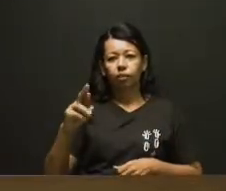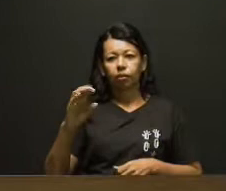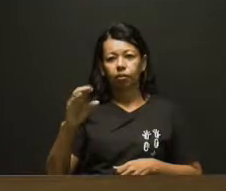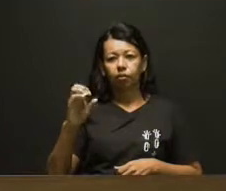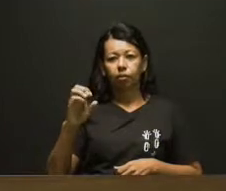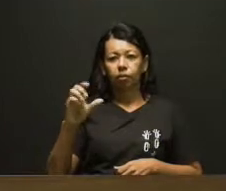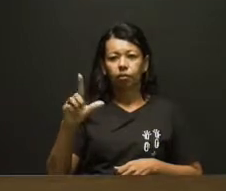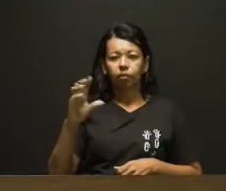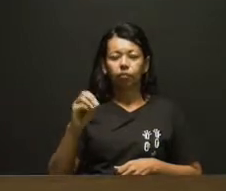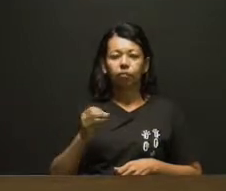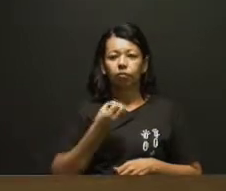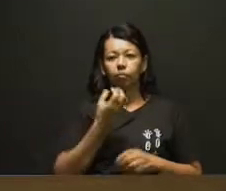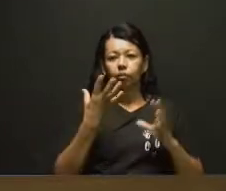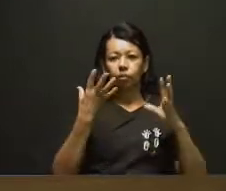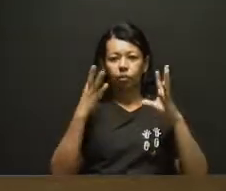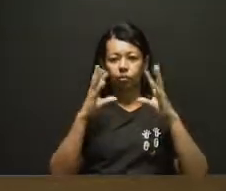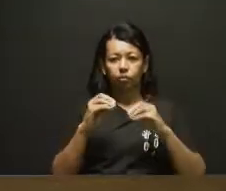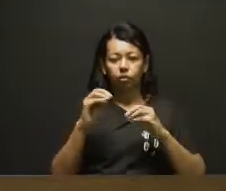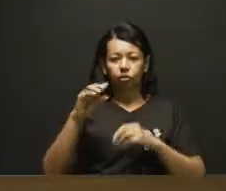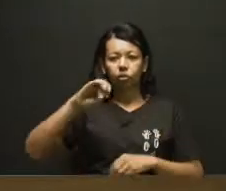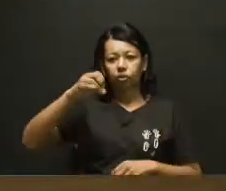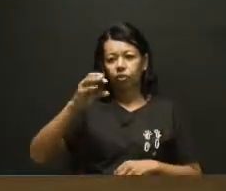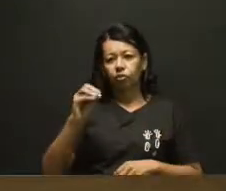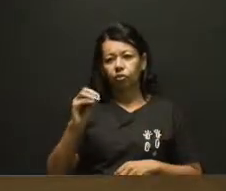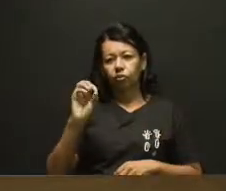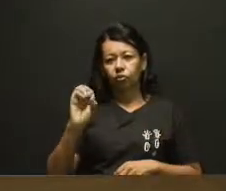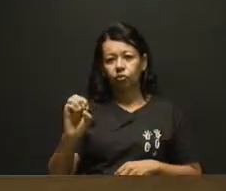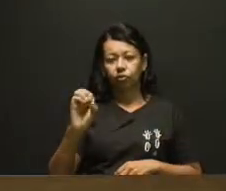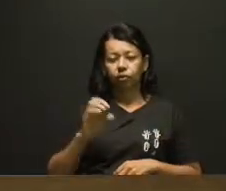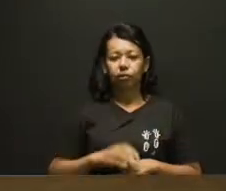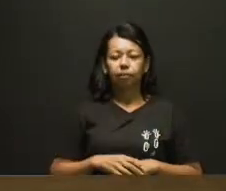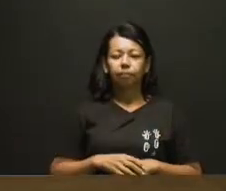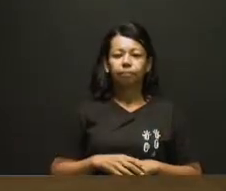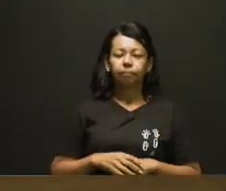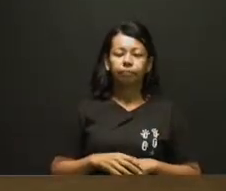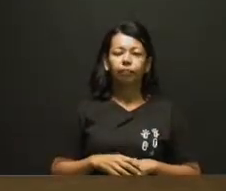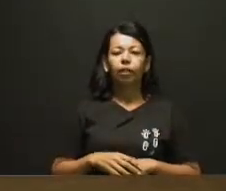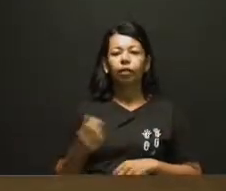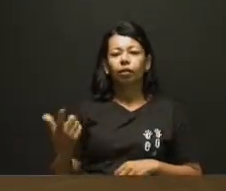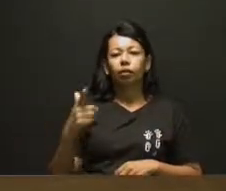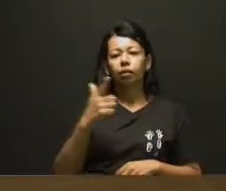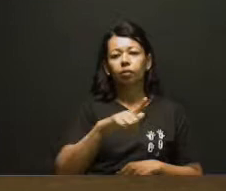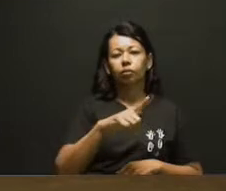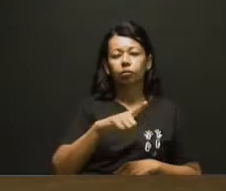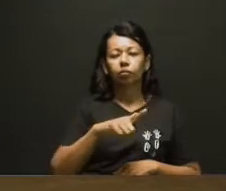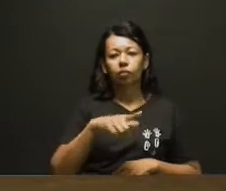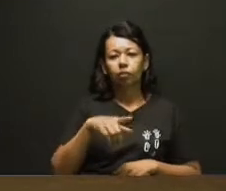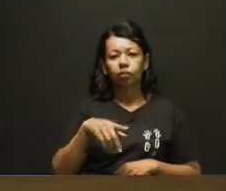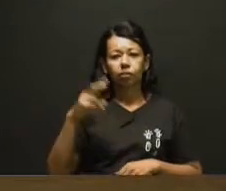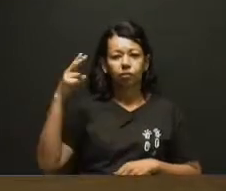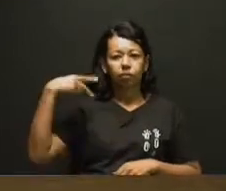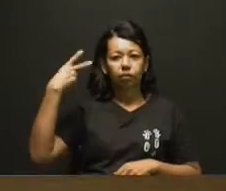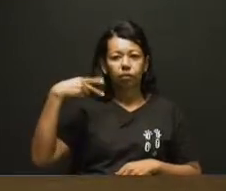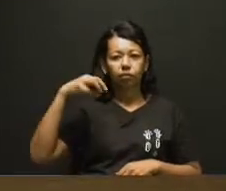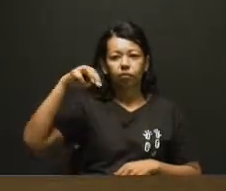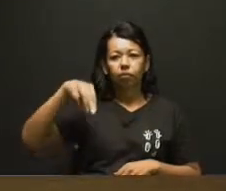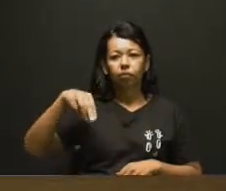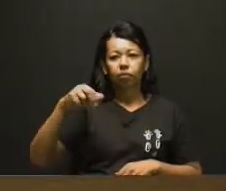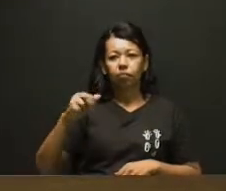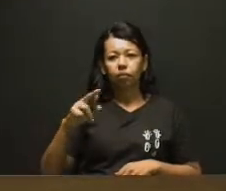a josi que a presidente do grupo pec e aos demais vereadores marcinho